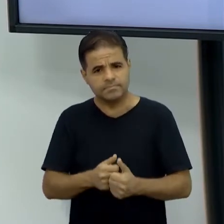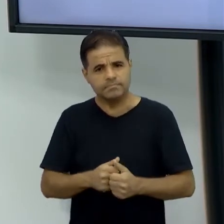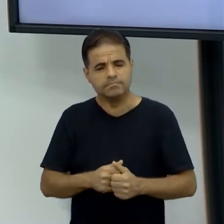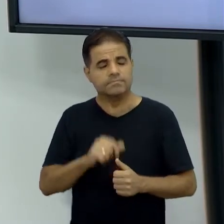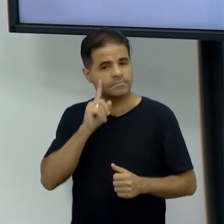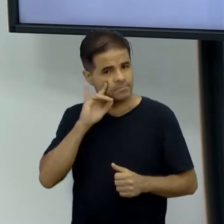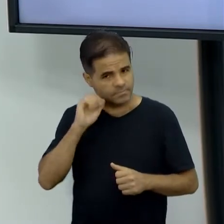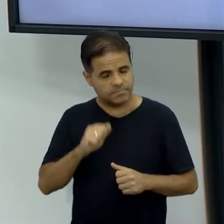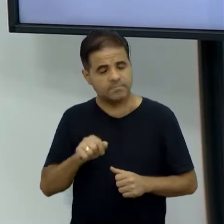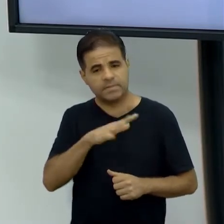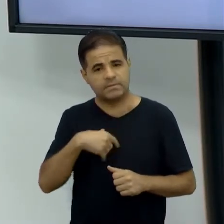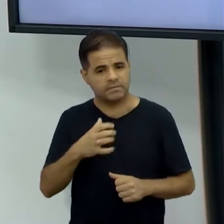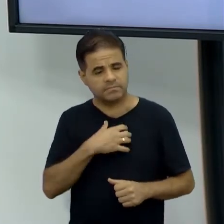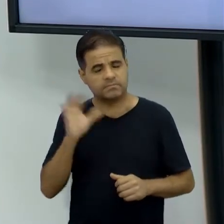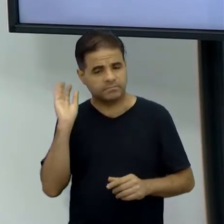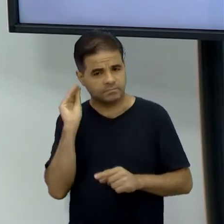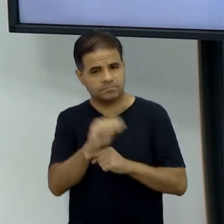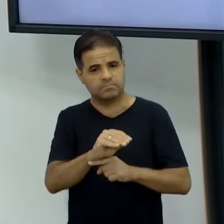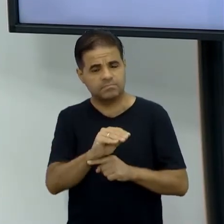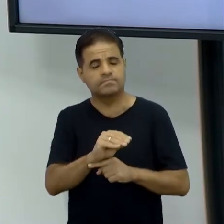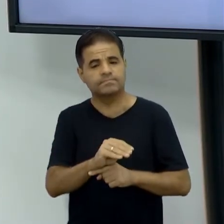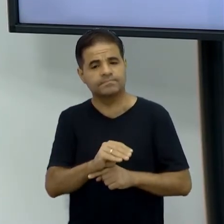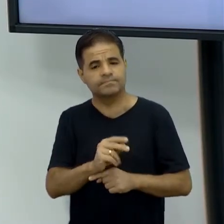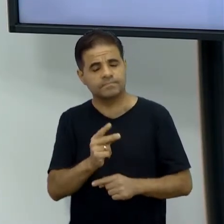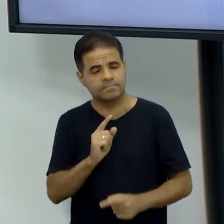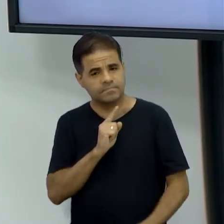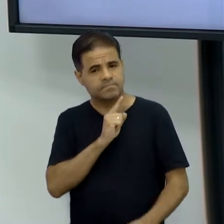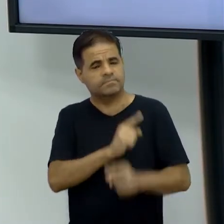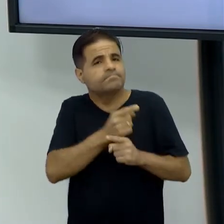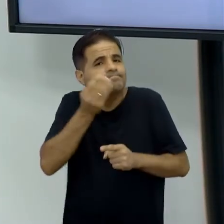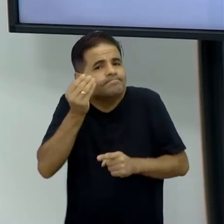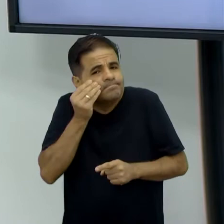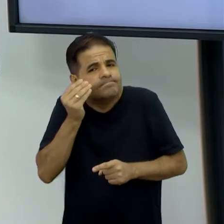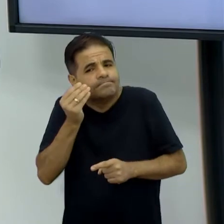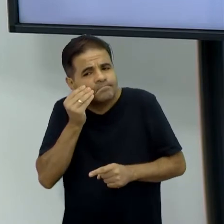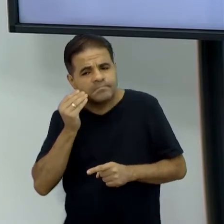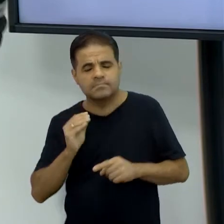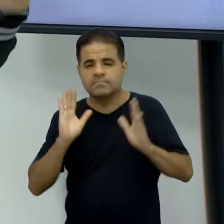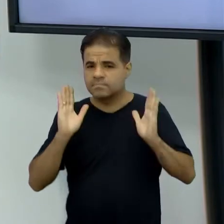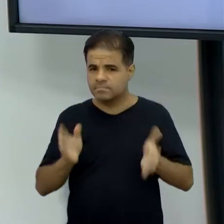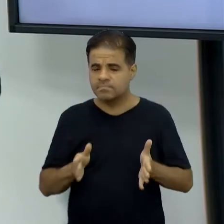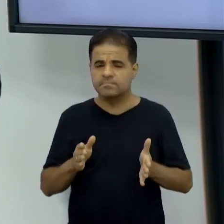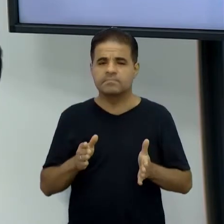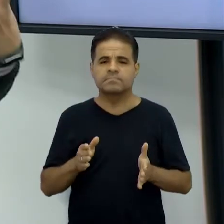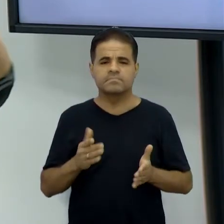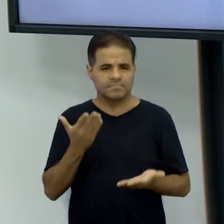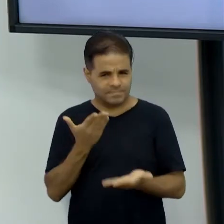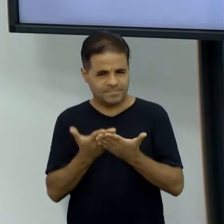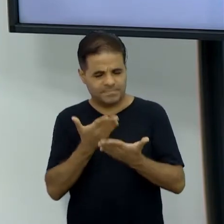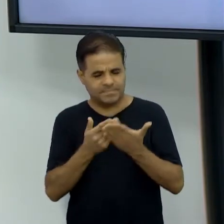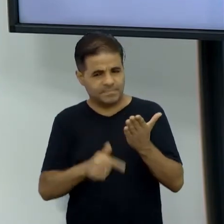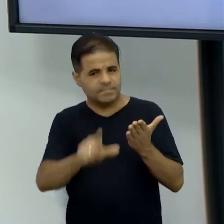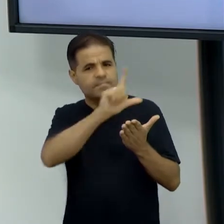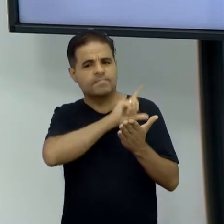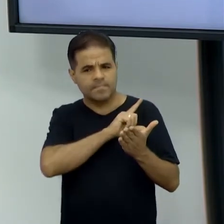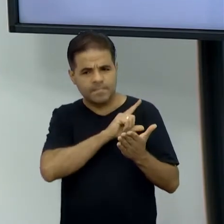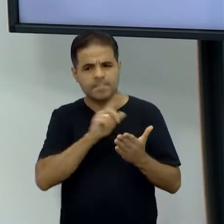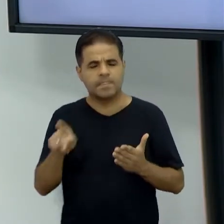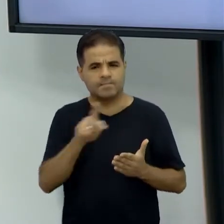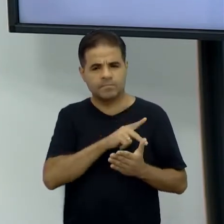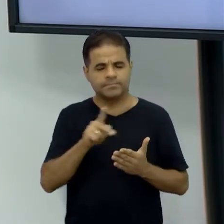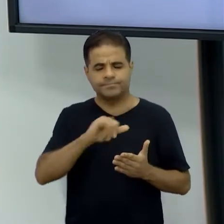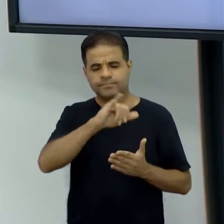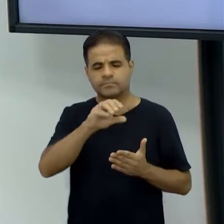Naquele dia, nós estávamos no nosso segundo momento de experimentação, né? Que eu tinha feito aquela aula anterior, inclusive a professora